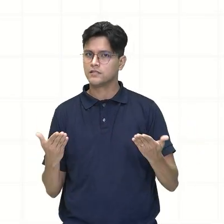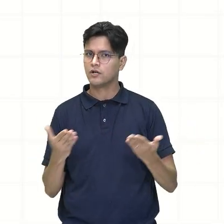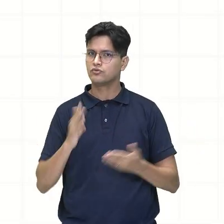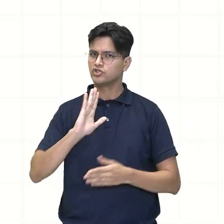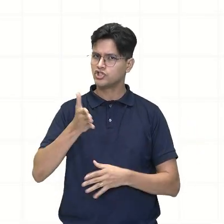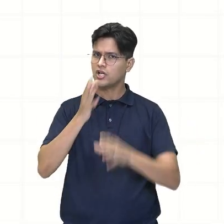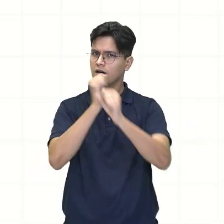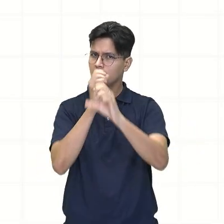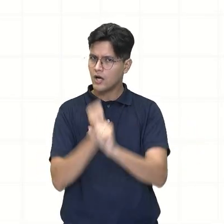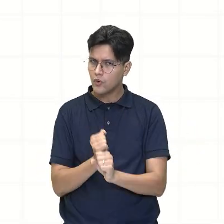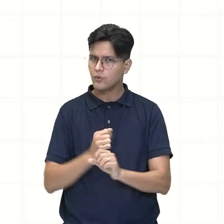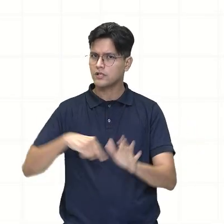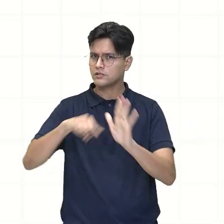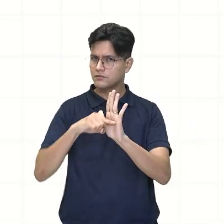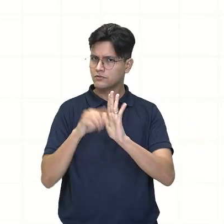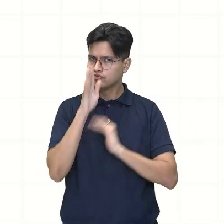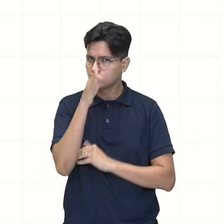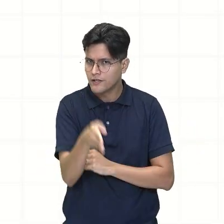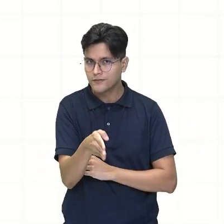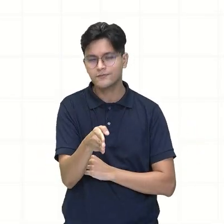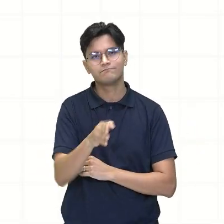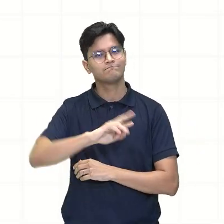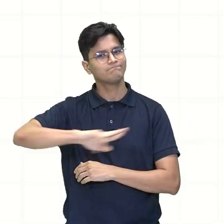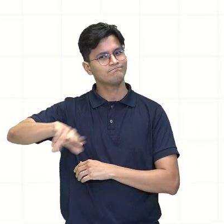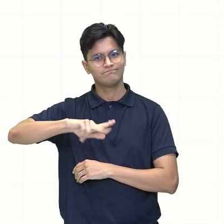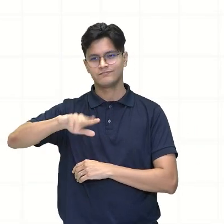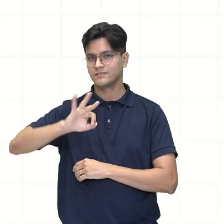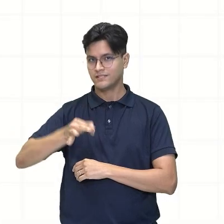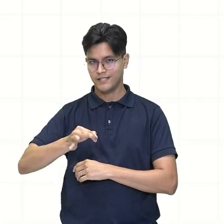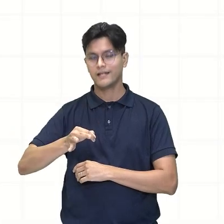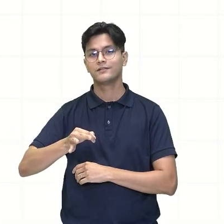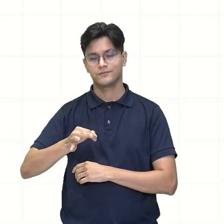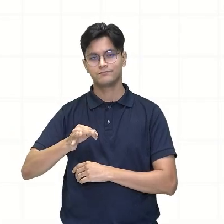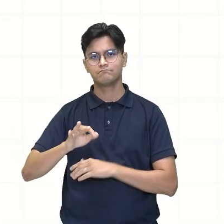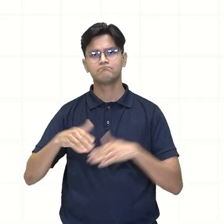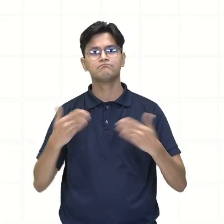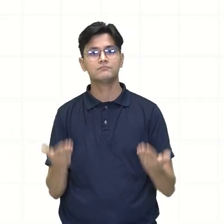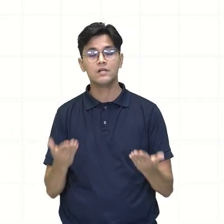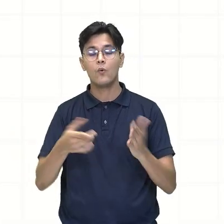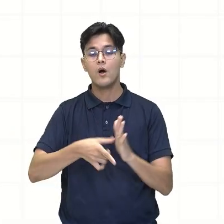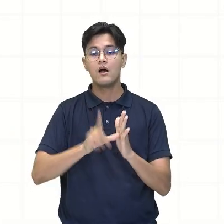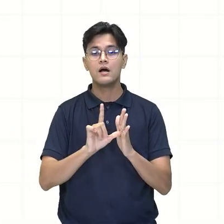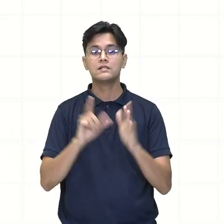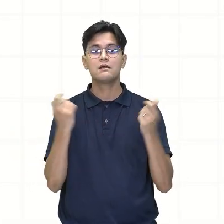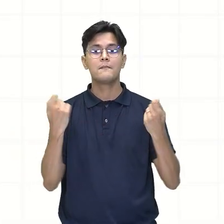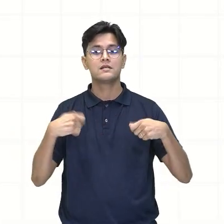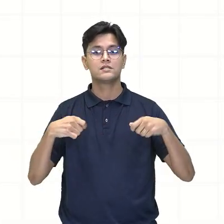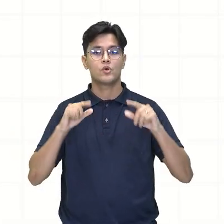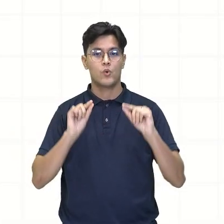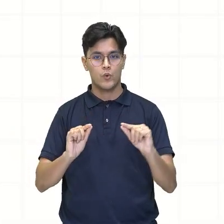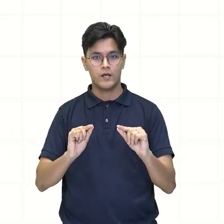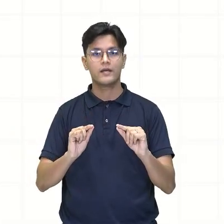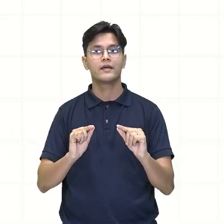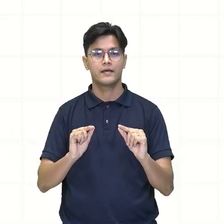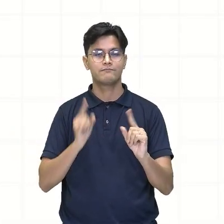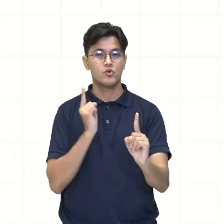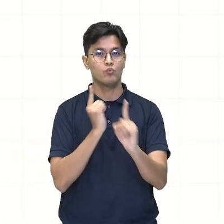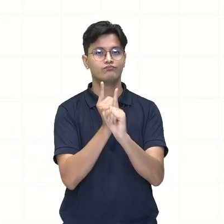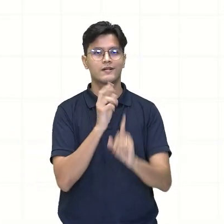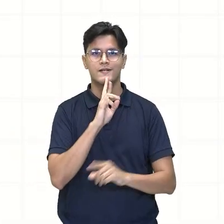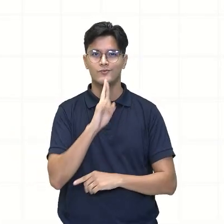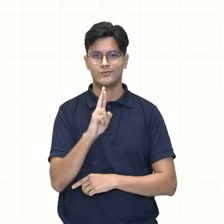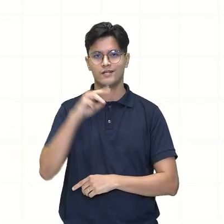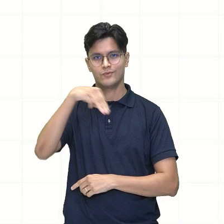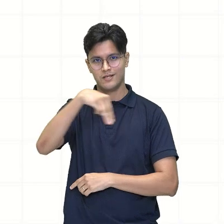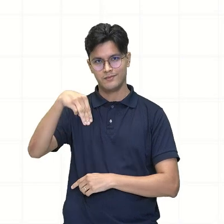antes de tornar esses denominadores iguais. Como a gente faz isso? a gente encontra o MMC. E aí você